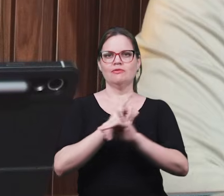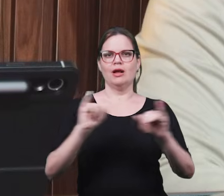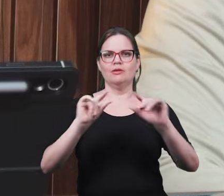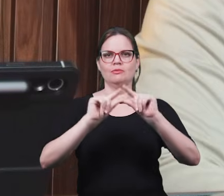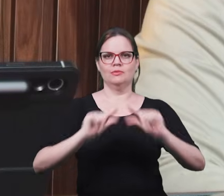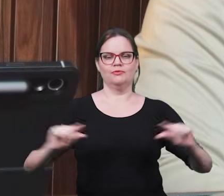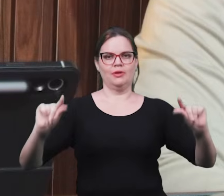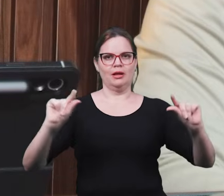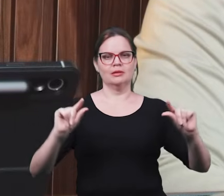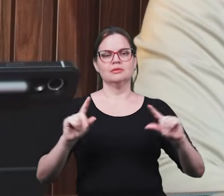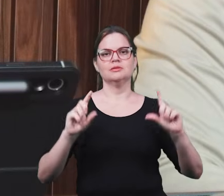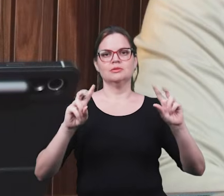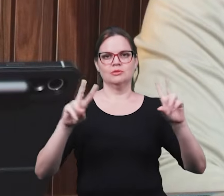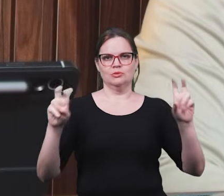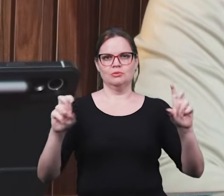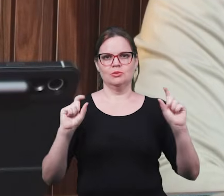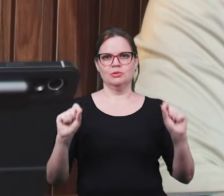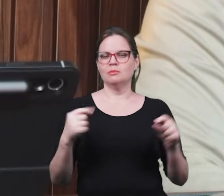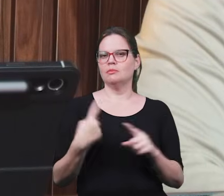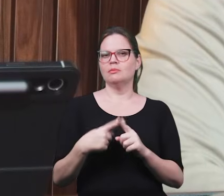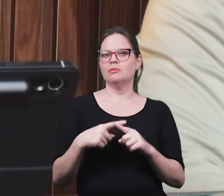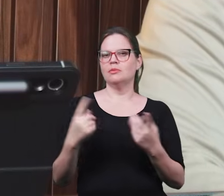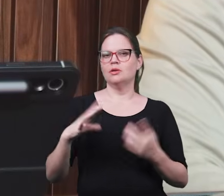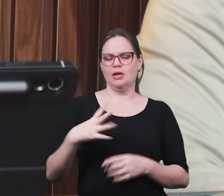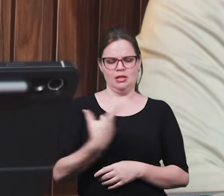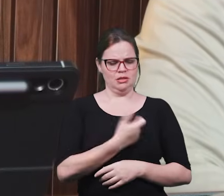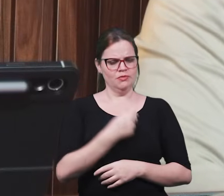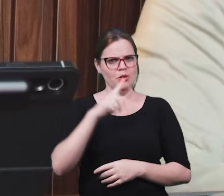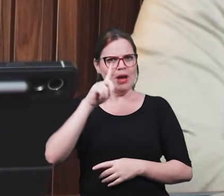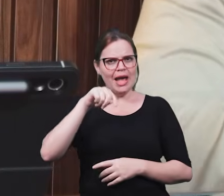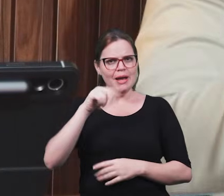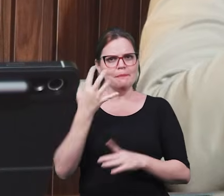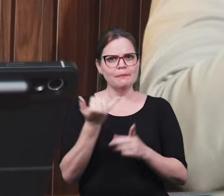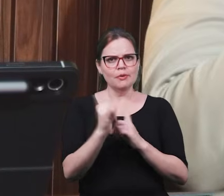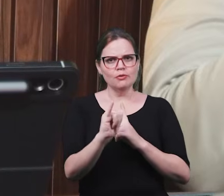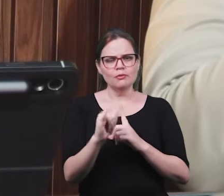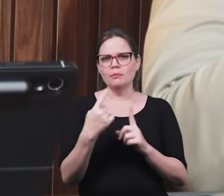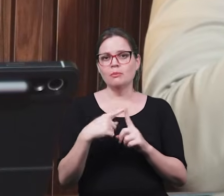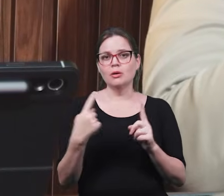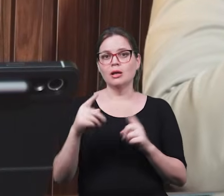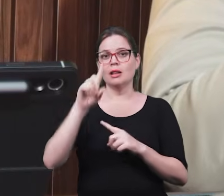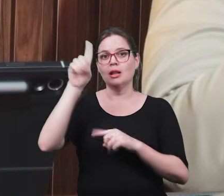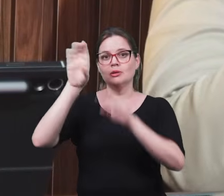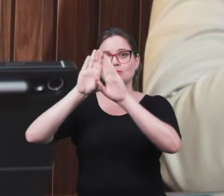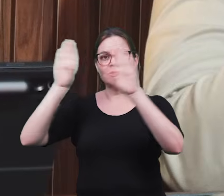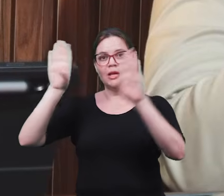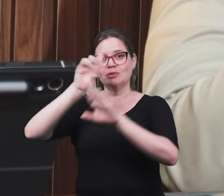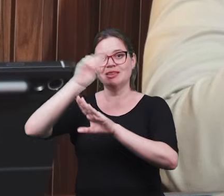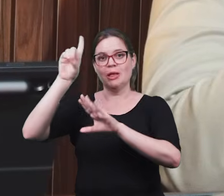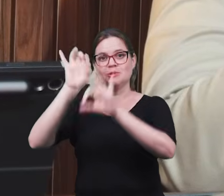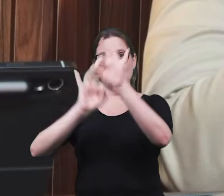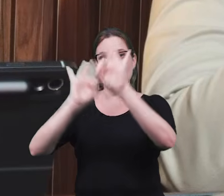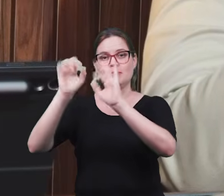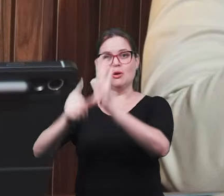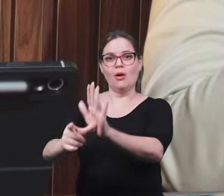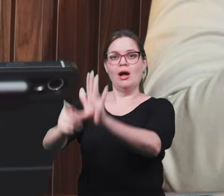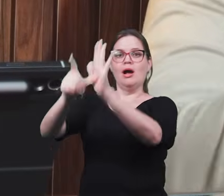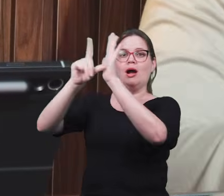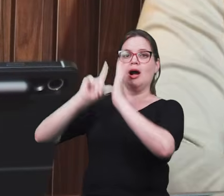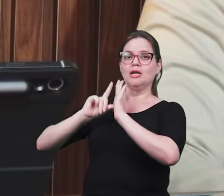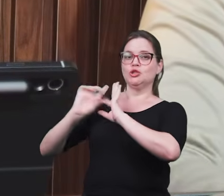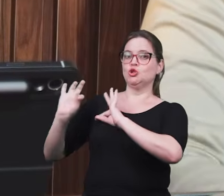frase, né, falando sobre isso. Por que a salvação é profética? Porque Deus preparou antes que o homem